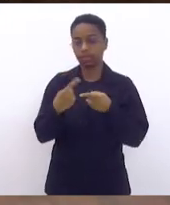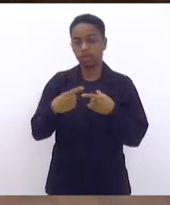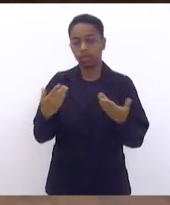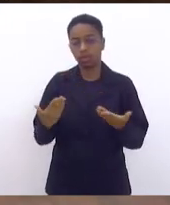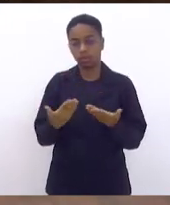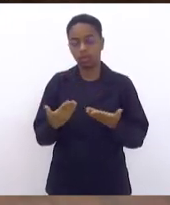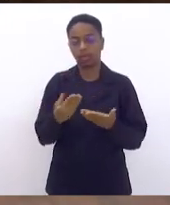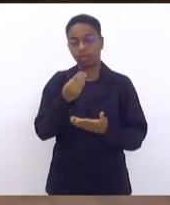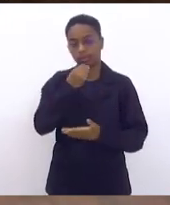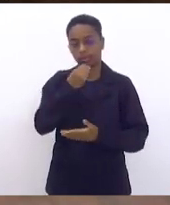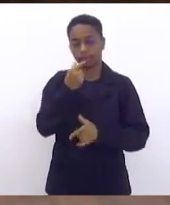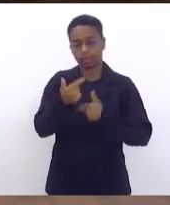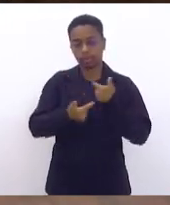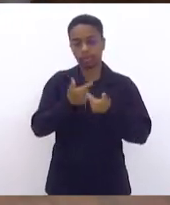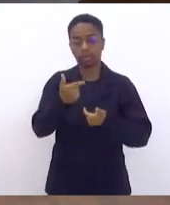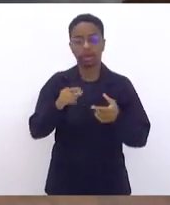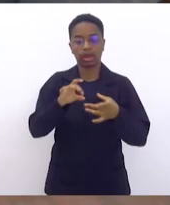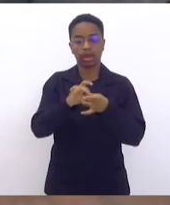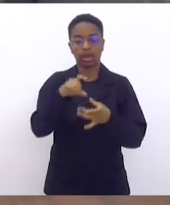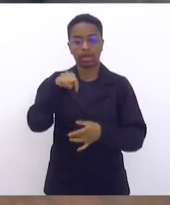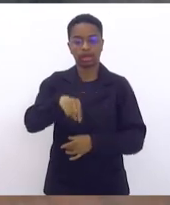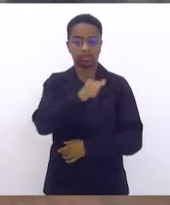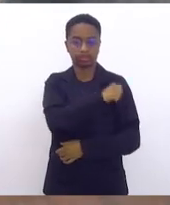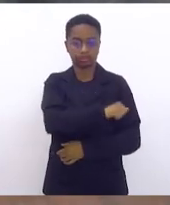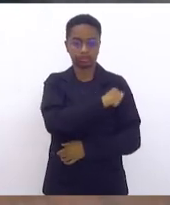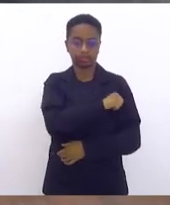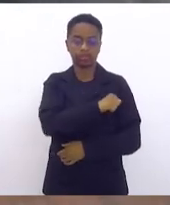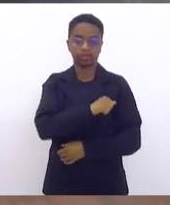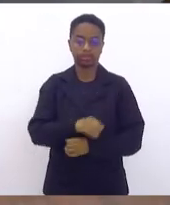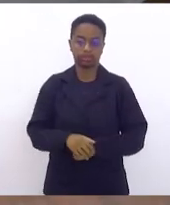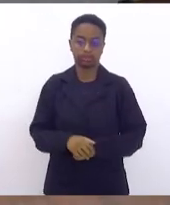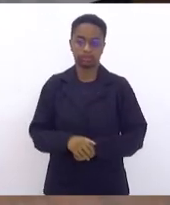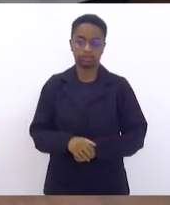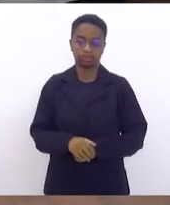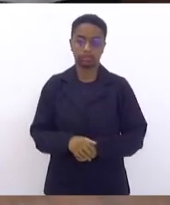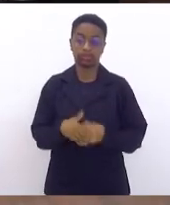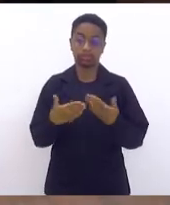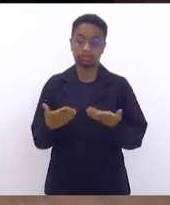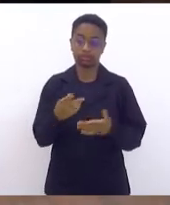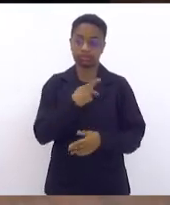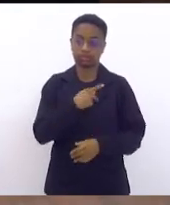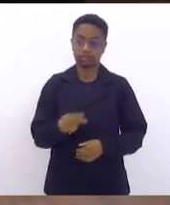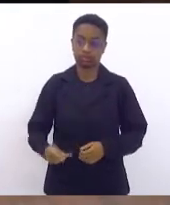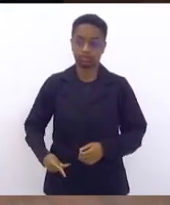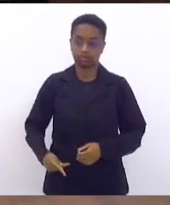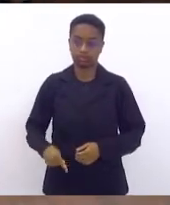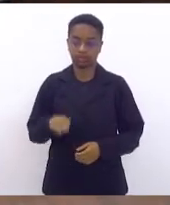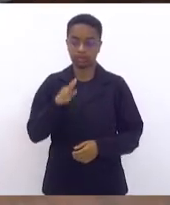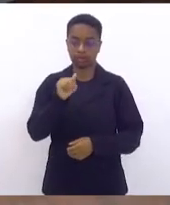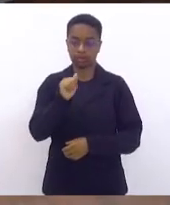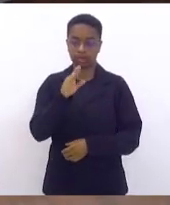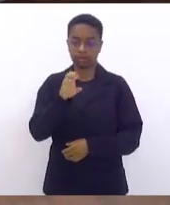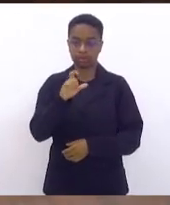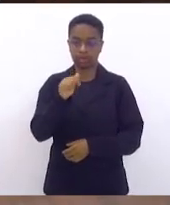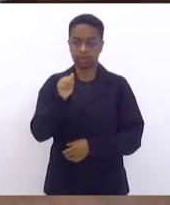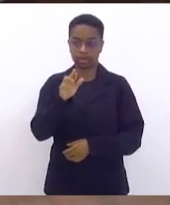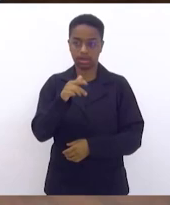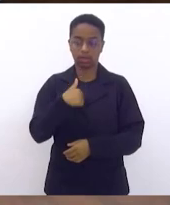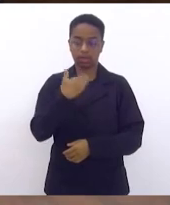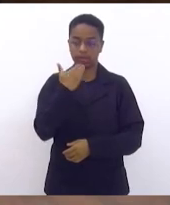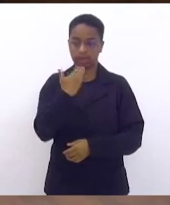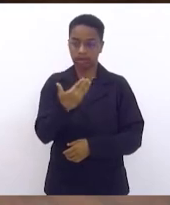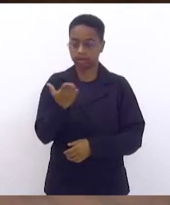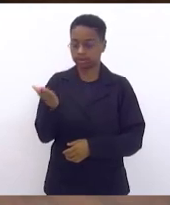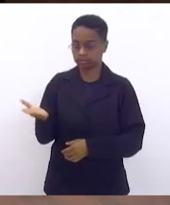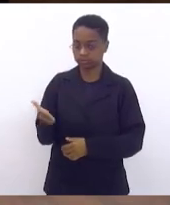poderia estar trabalhando aqui no Rio de Janeiro. Então, presidente Rodrigo Barcelar, eu peço encarecidamente